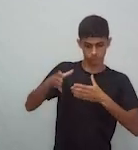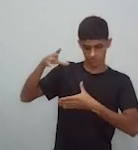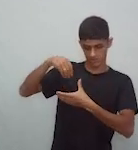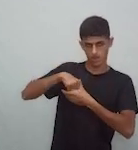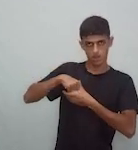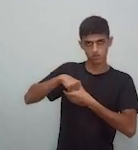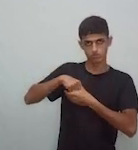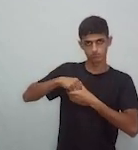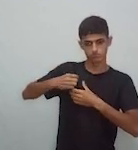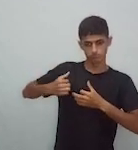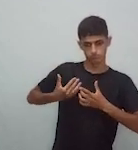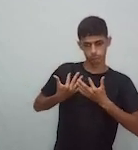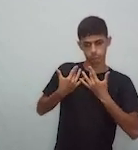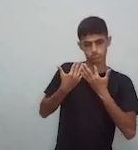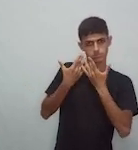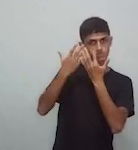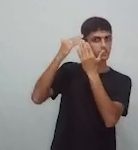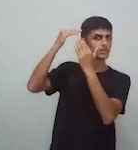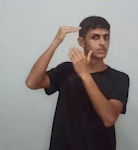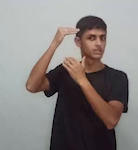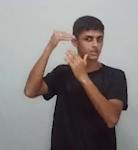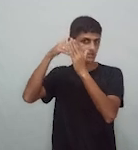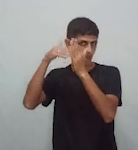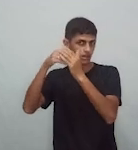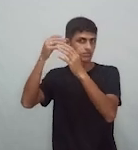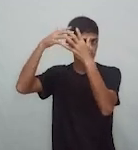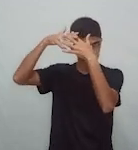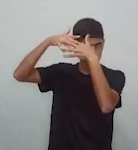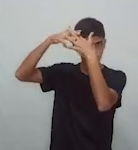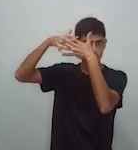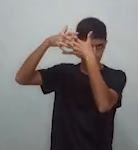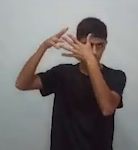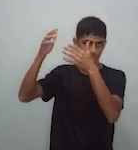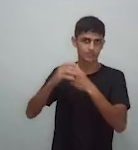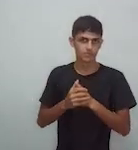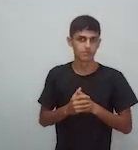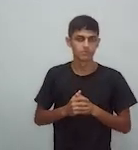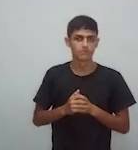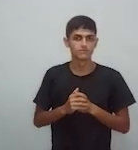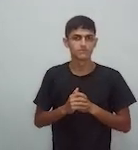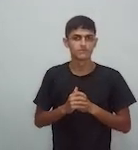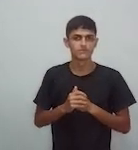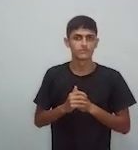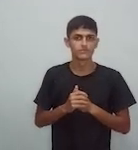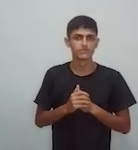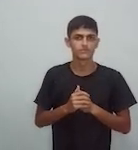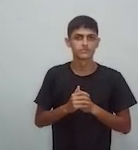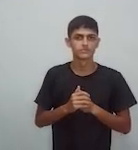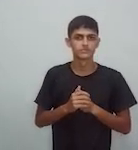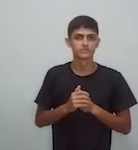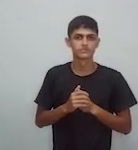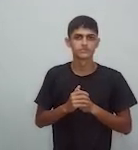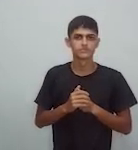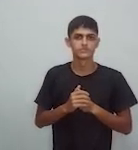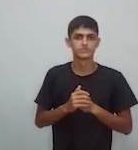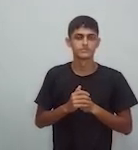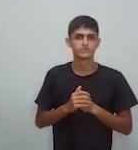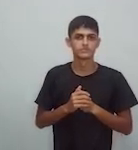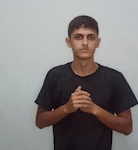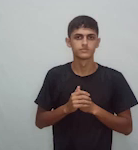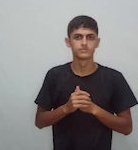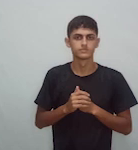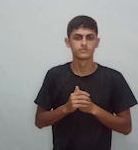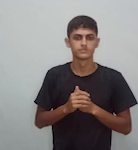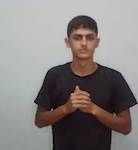para o nosso sistema nervoso central. Então, SNC é o sistema nervoso central. A gente tem 2 tipos, daqui a pouco a gente vai comentar quais